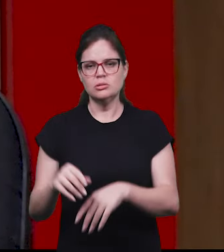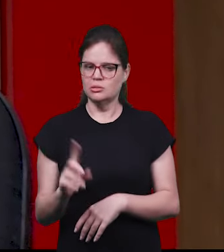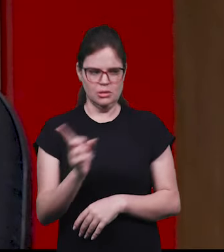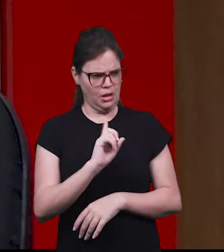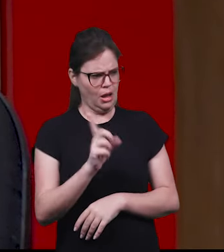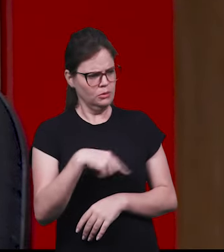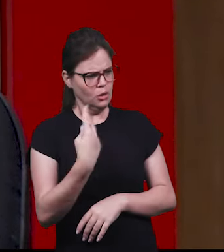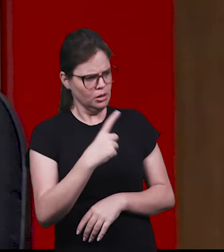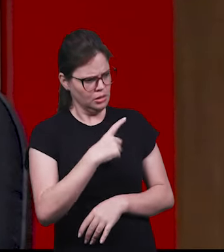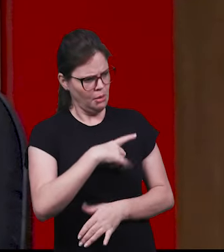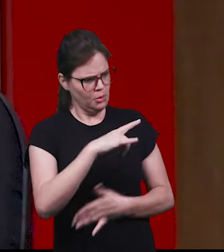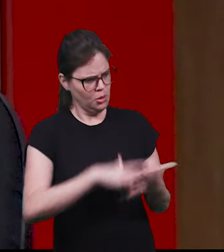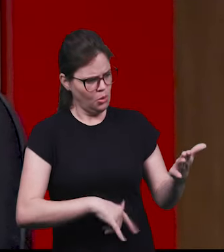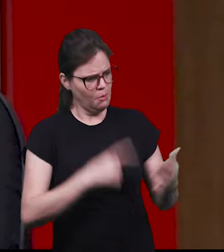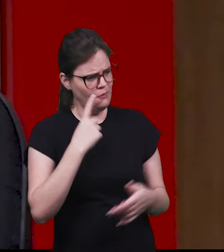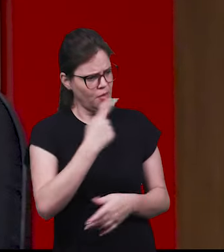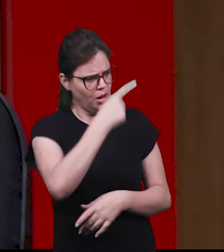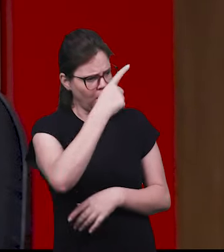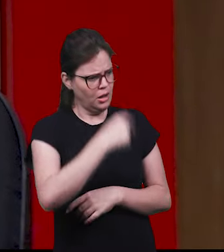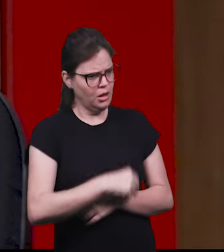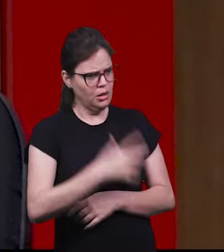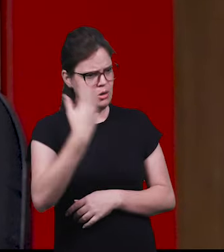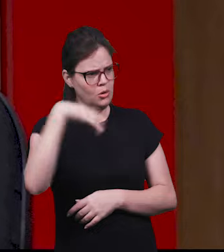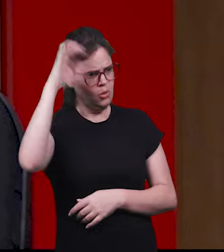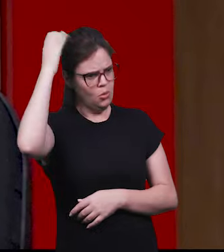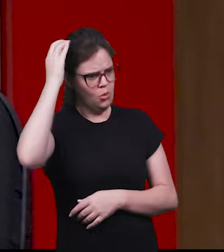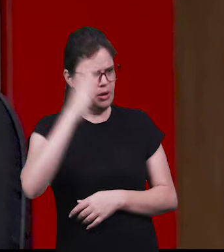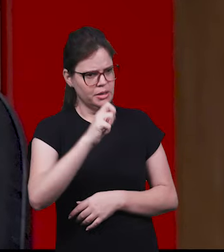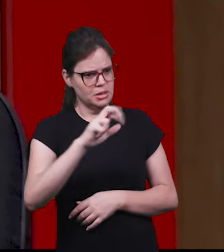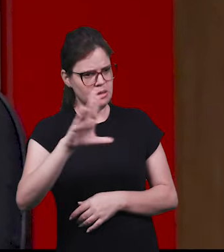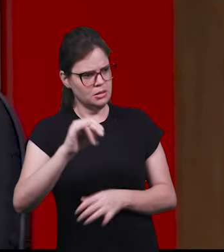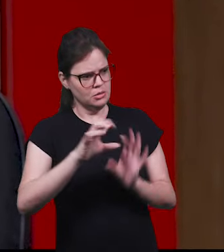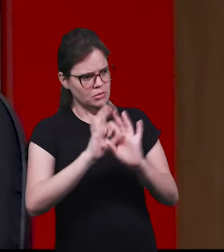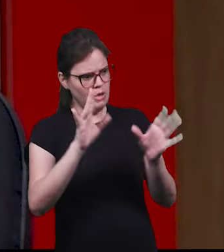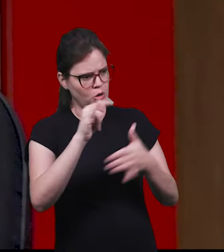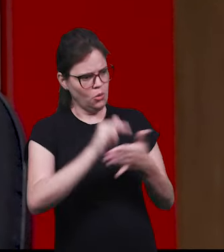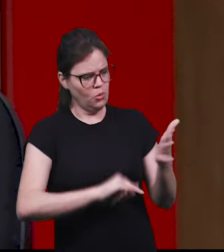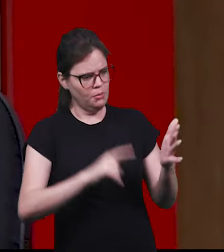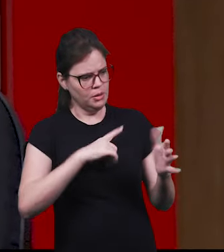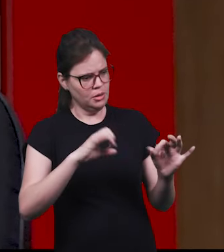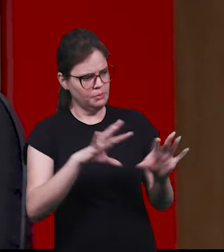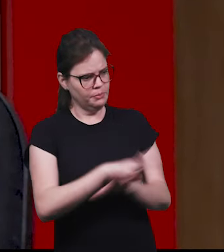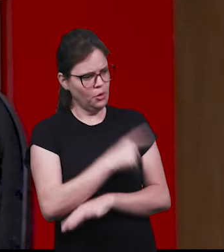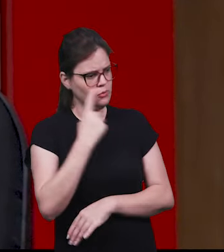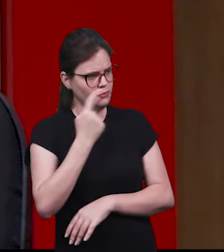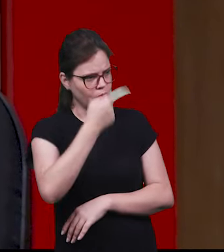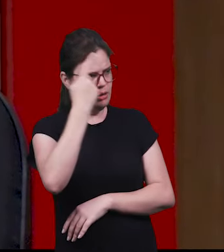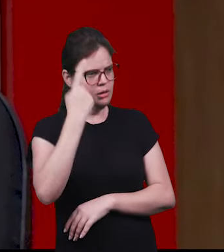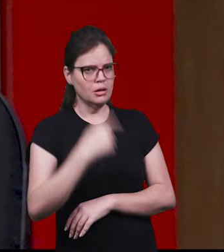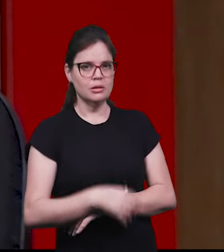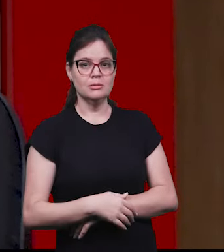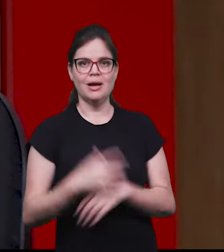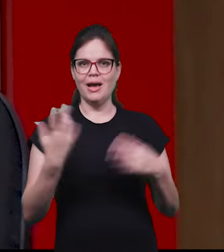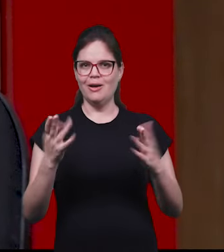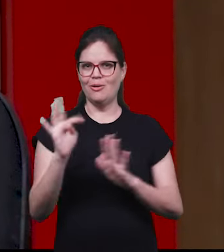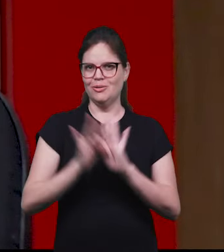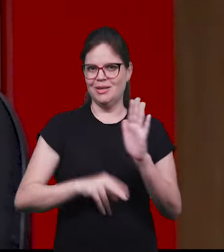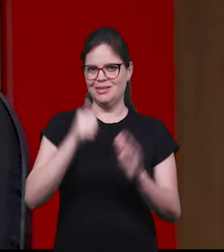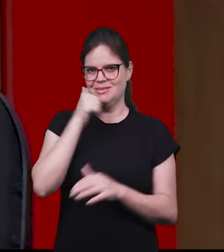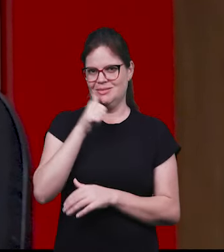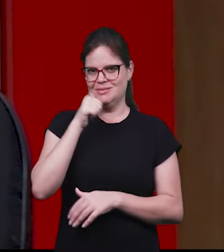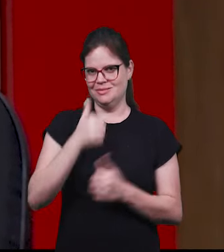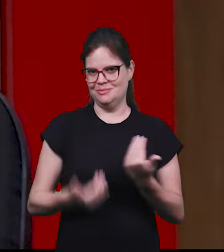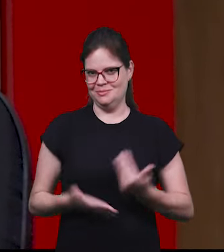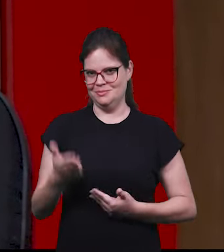ordem, olhem lá, nós temos ordem do rei, falando de Ciro, que foi o texto que a irmã